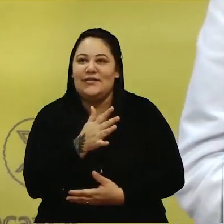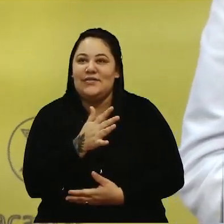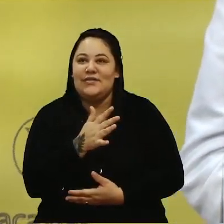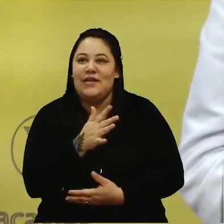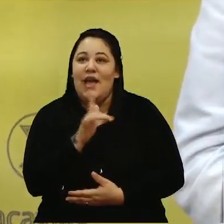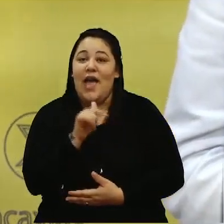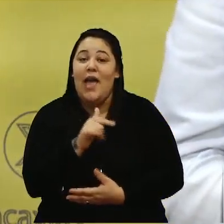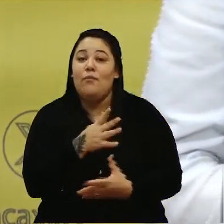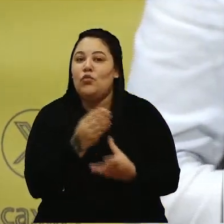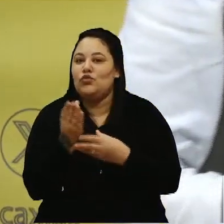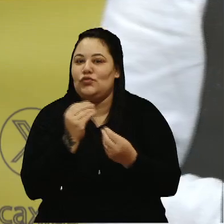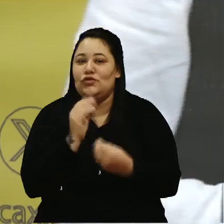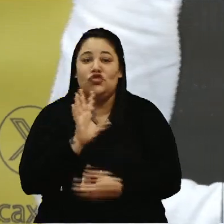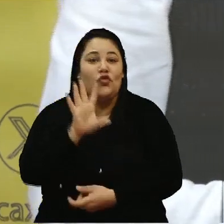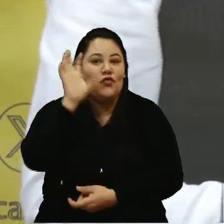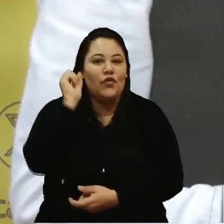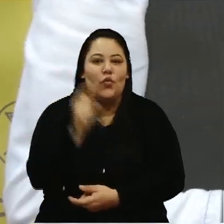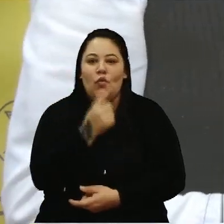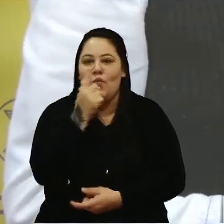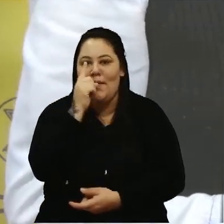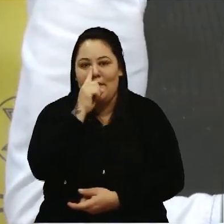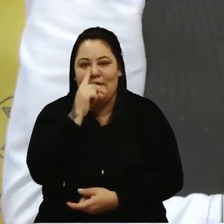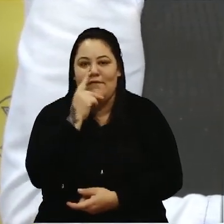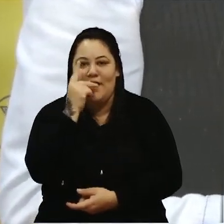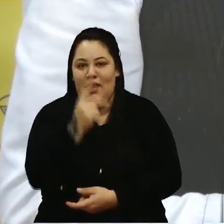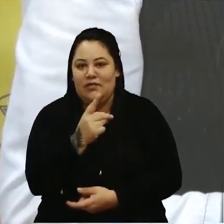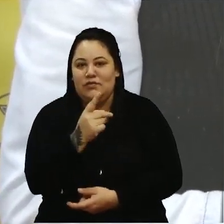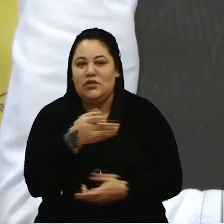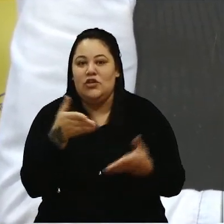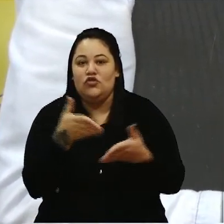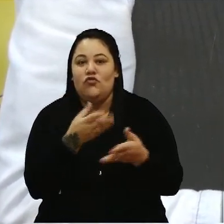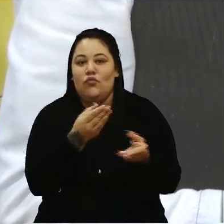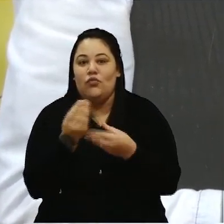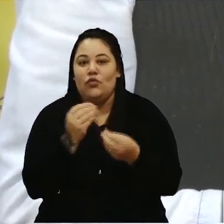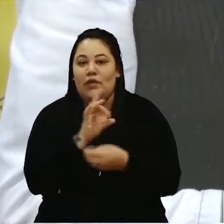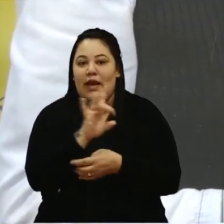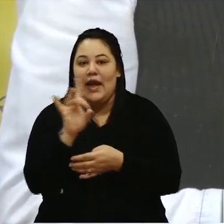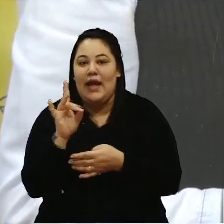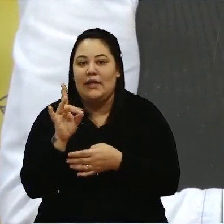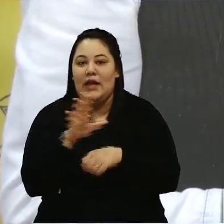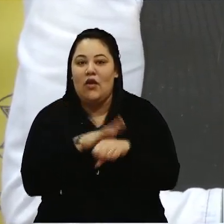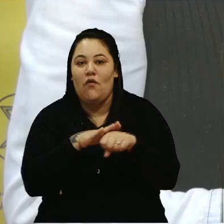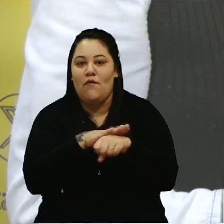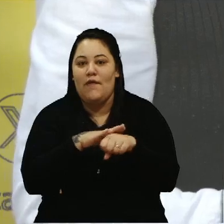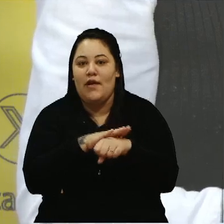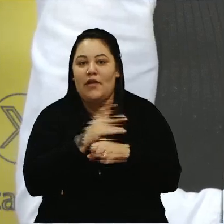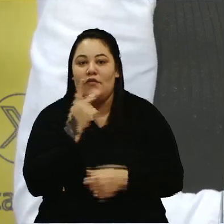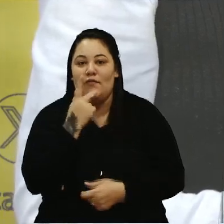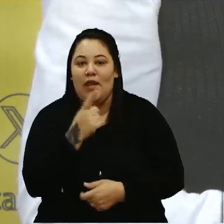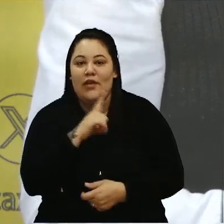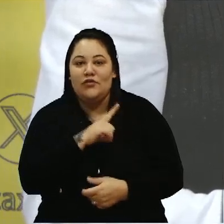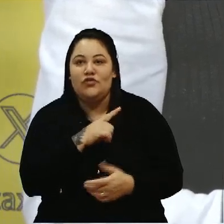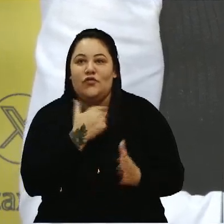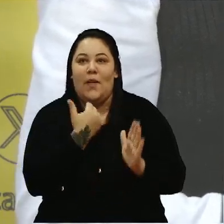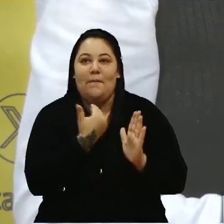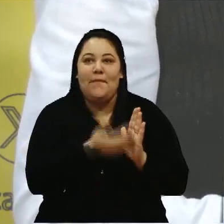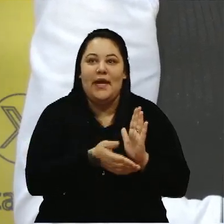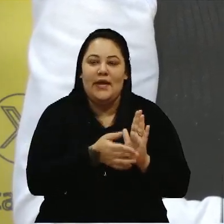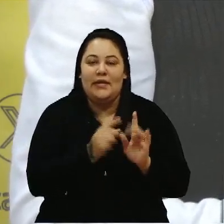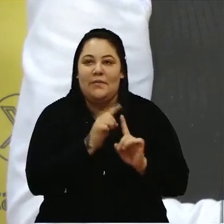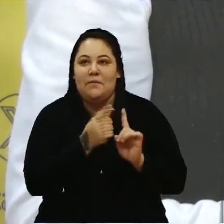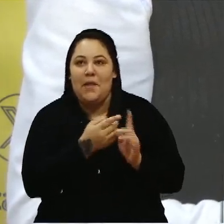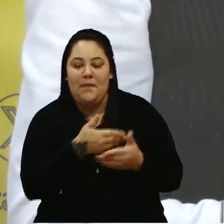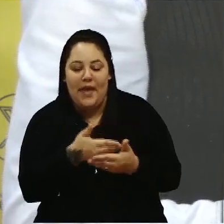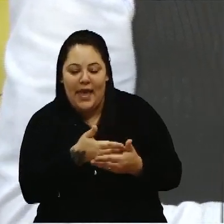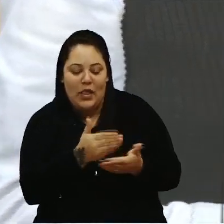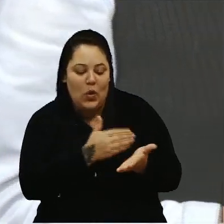A gente ouviu uma mãe falando e hoje a gente ouve muitas. Em cada conversa alguém diz, eu tive uma perda gestacional, ou foi mais lá no começo, ou foi